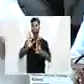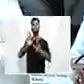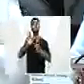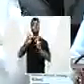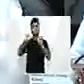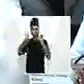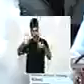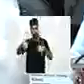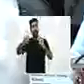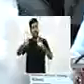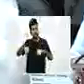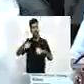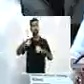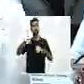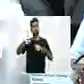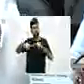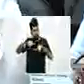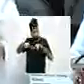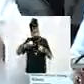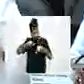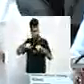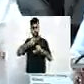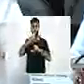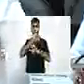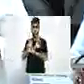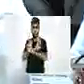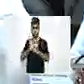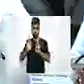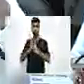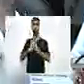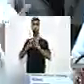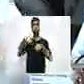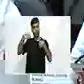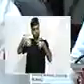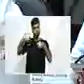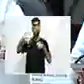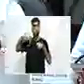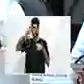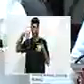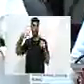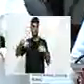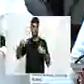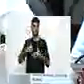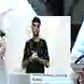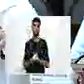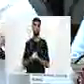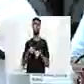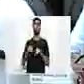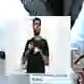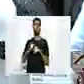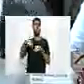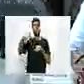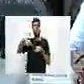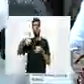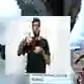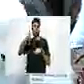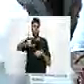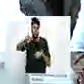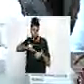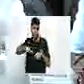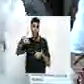possibilidades das suas instruções fazem um excelente serviço mas nós precisamos de mais e também precisamos Claro de